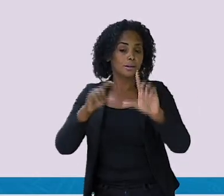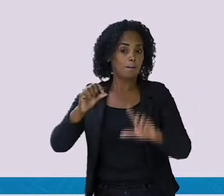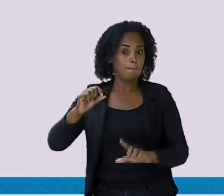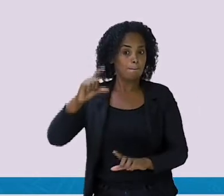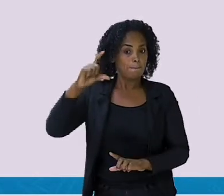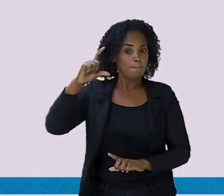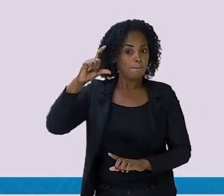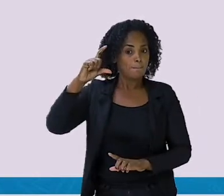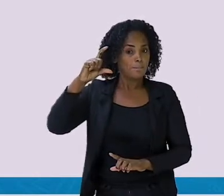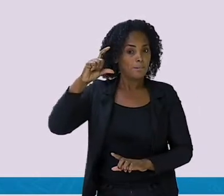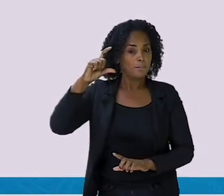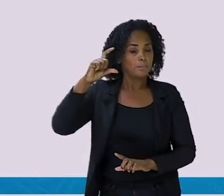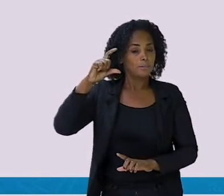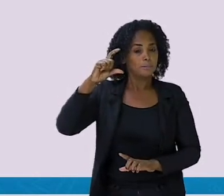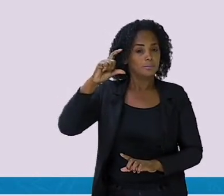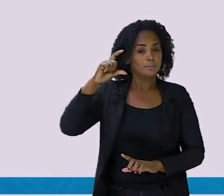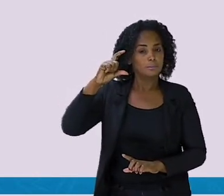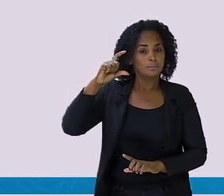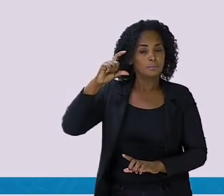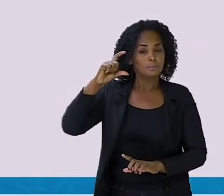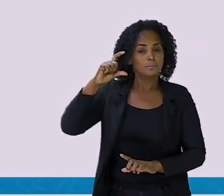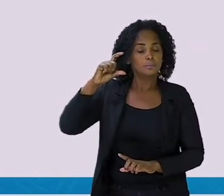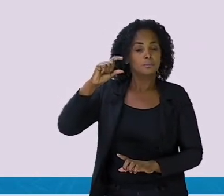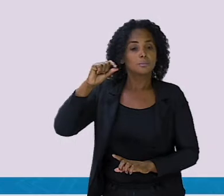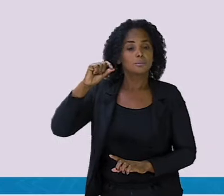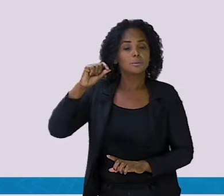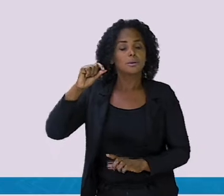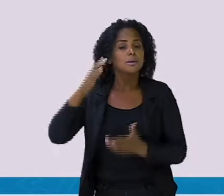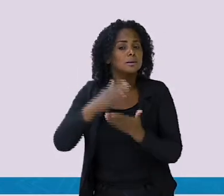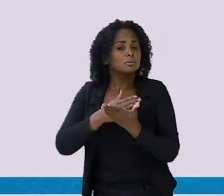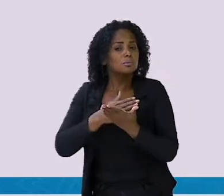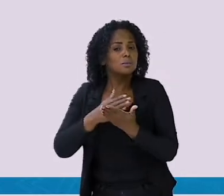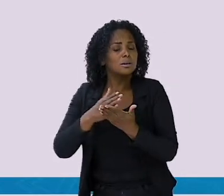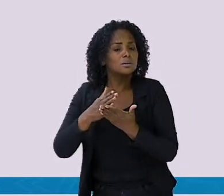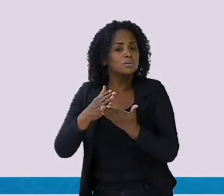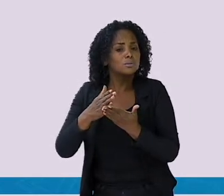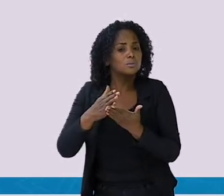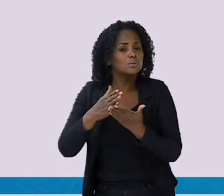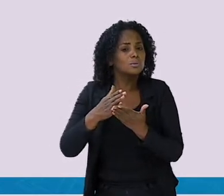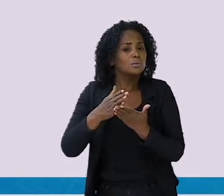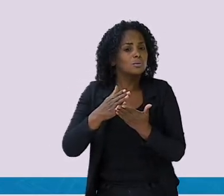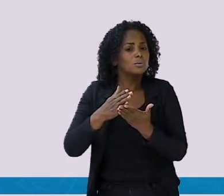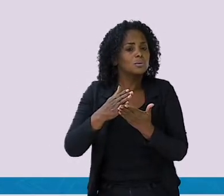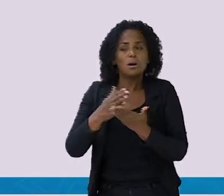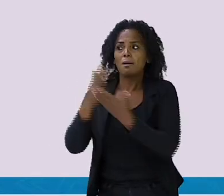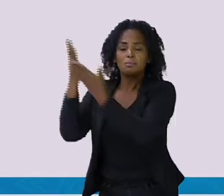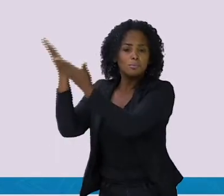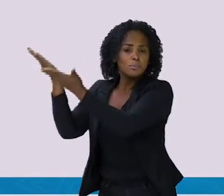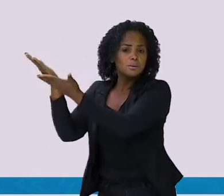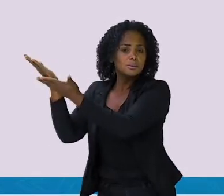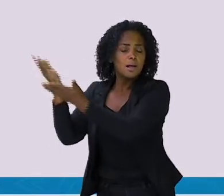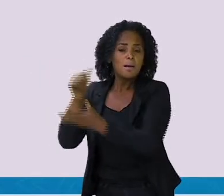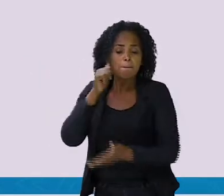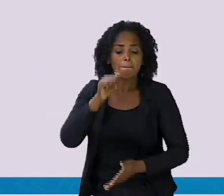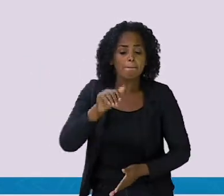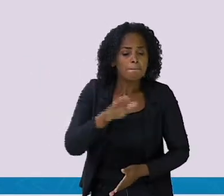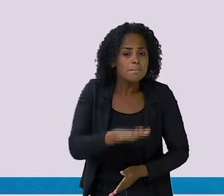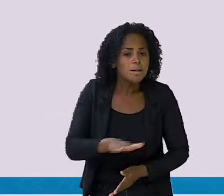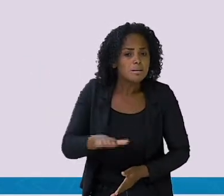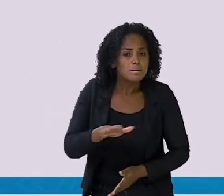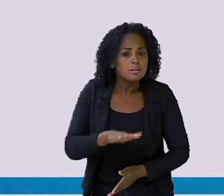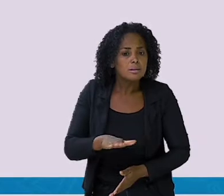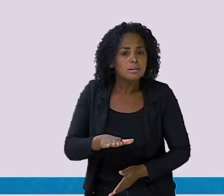o substantivo próprio. E ele é escrito como? Com letra maiúscula. Veja bem,